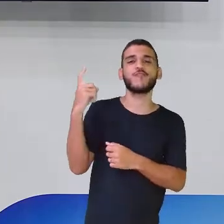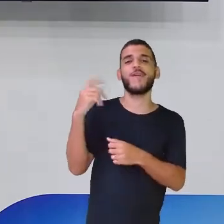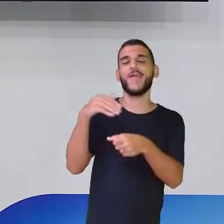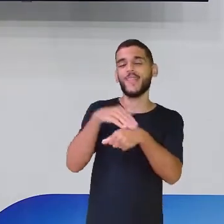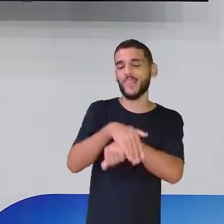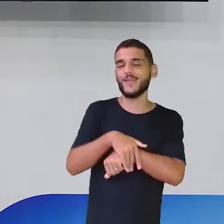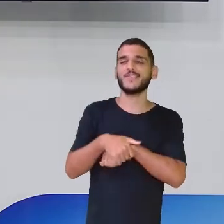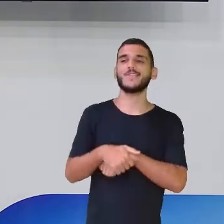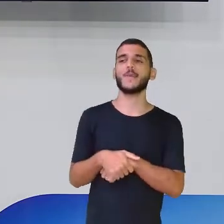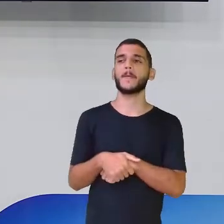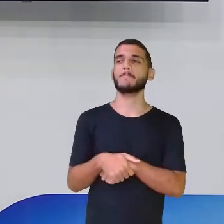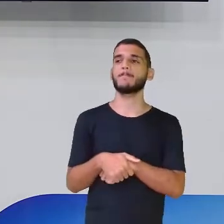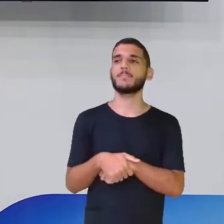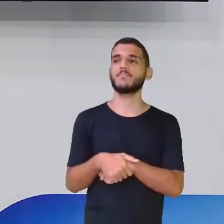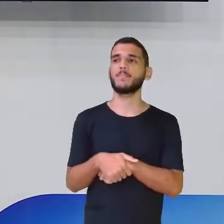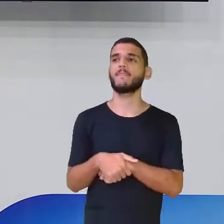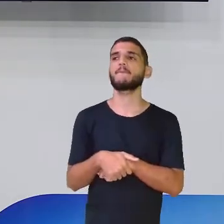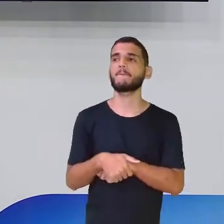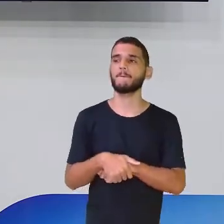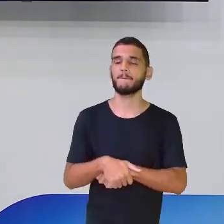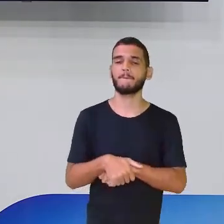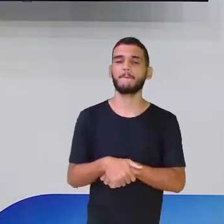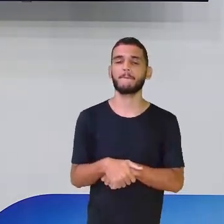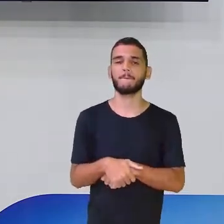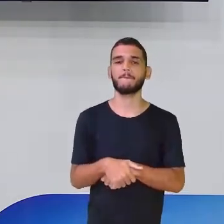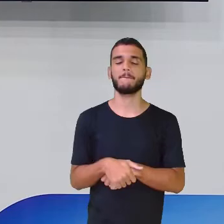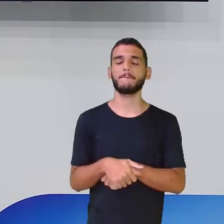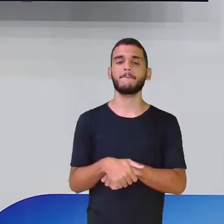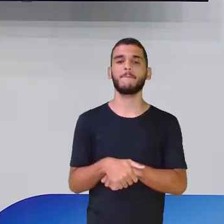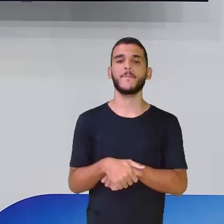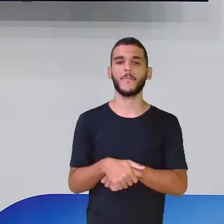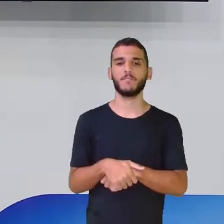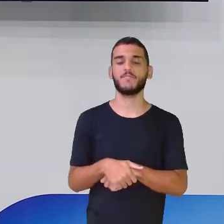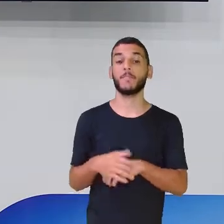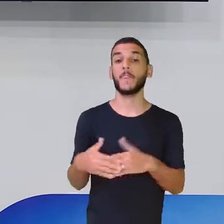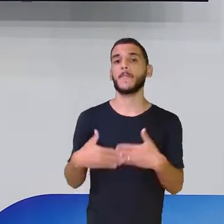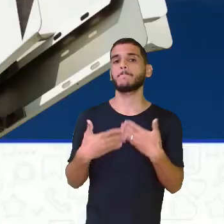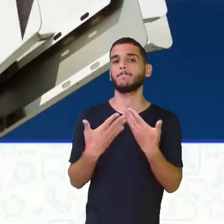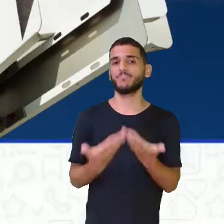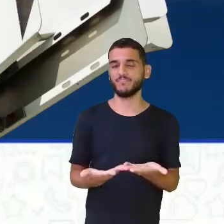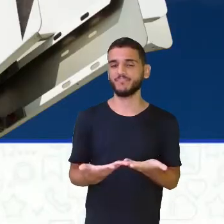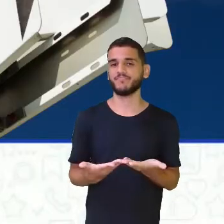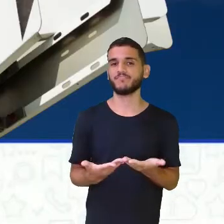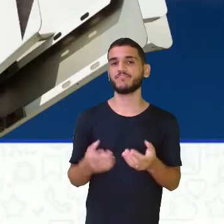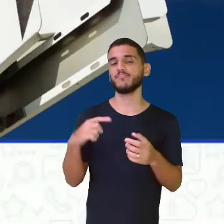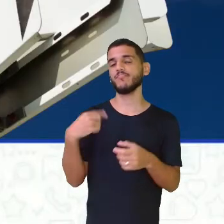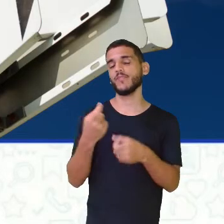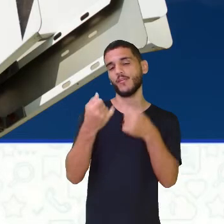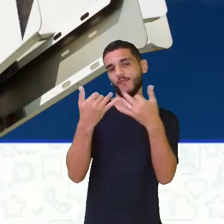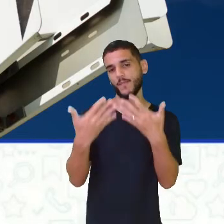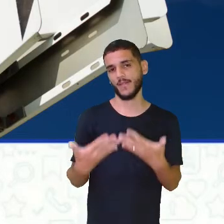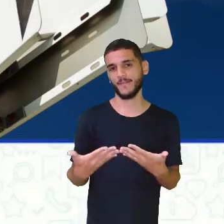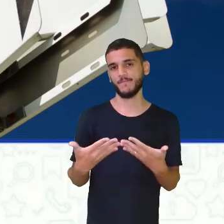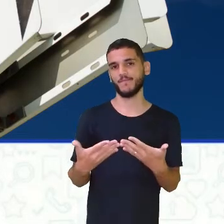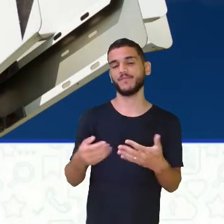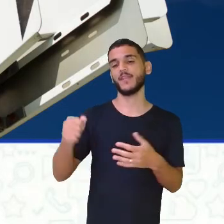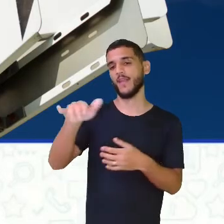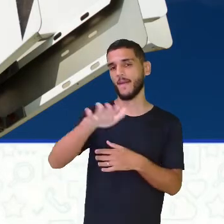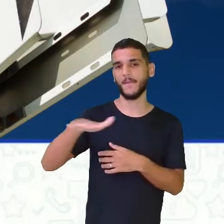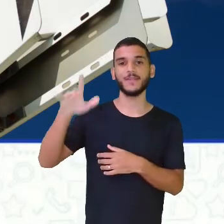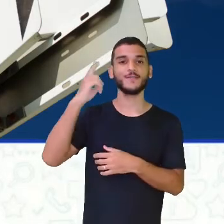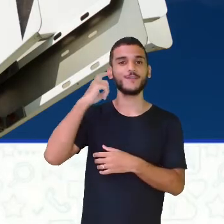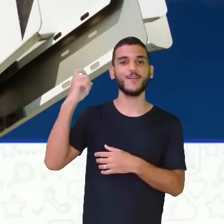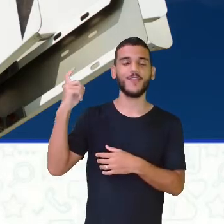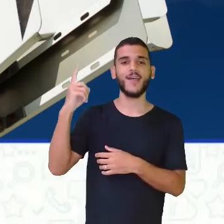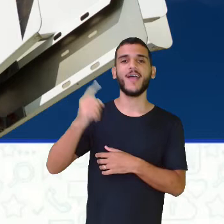paisagem sonora. Né? E aí, olha, é justamente disso que a gente tá falando. A paisagem sonora, ela